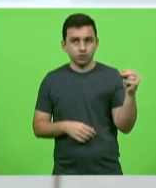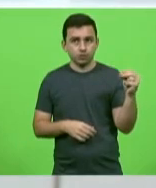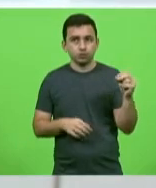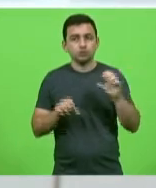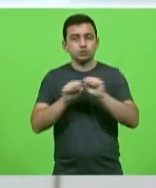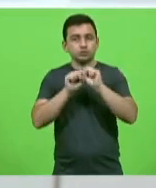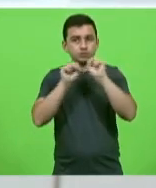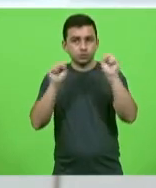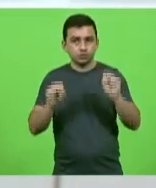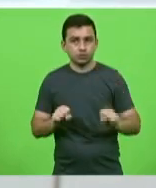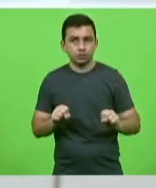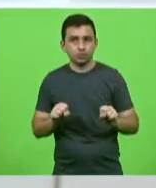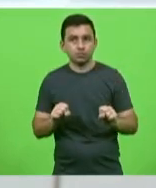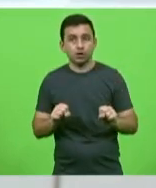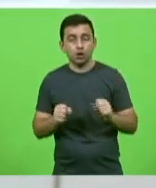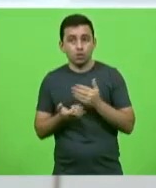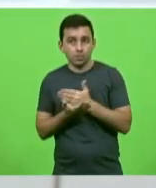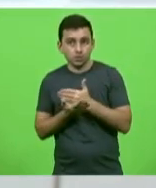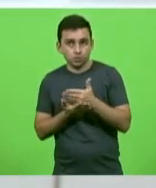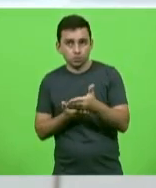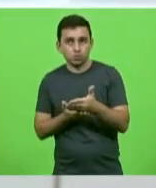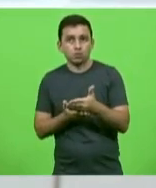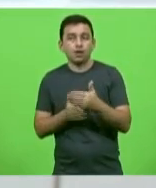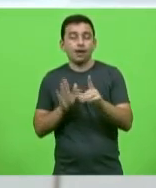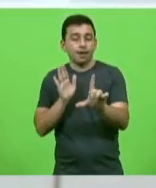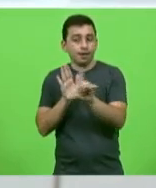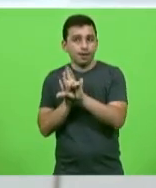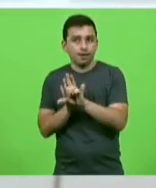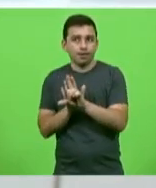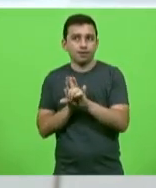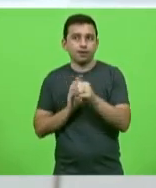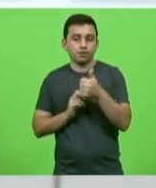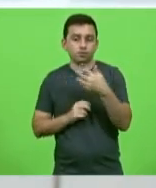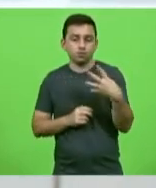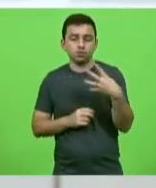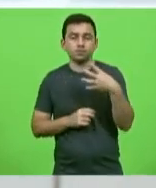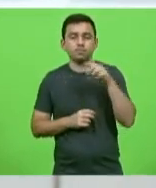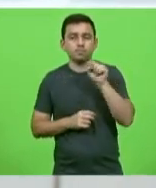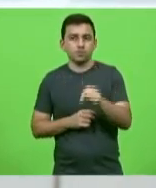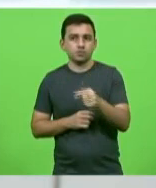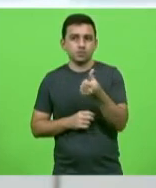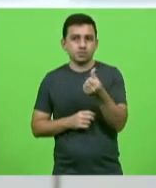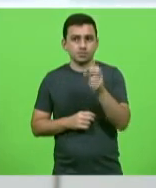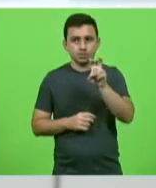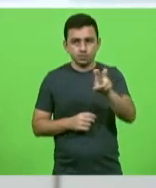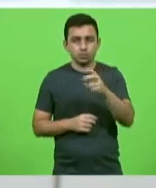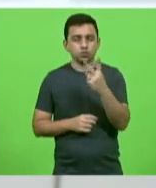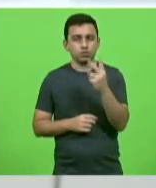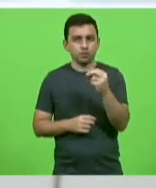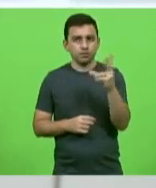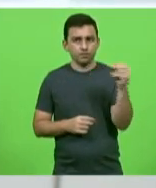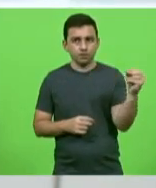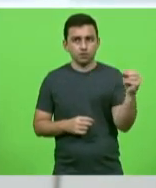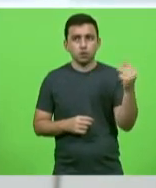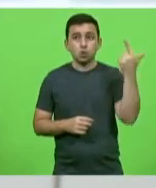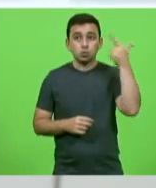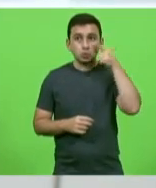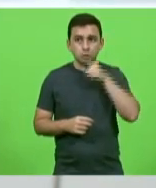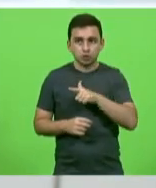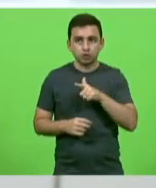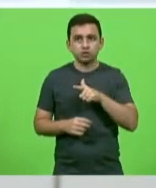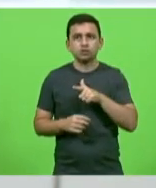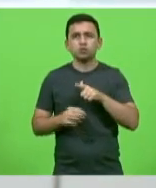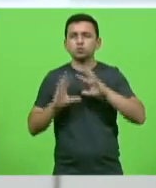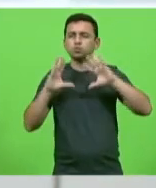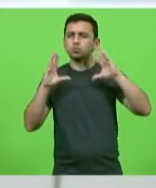que passou a ser restaurado pela lei 14065 2020 para alcançar todos os